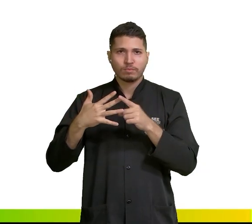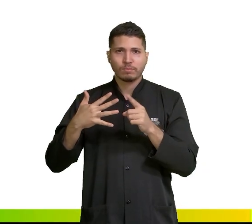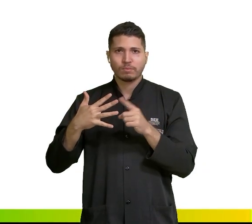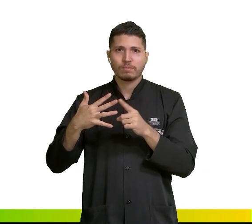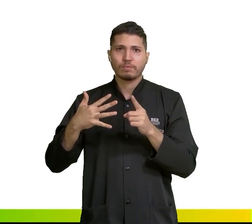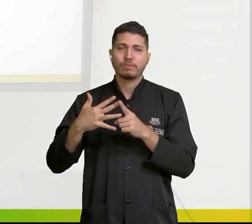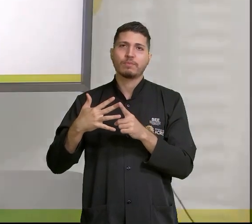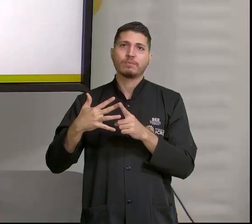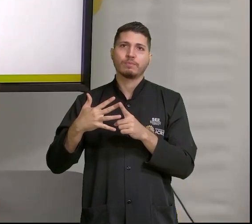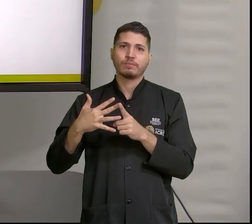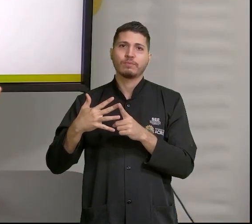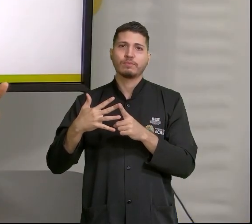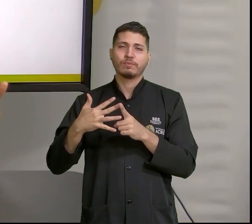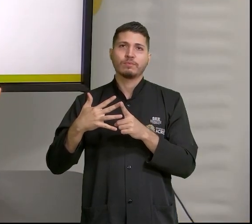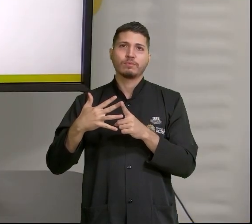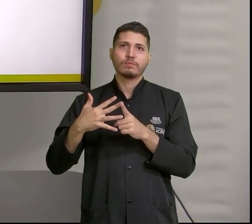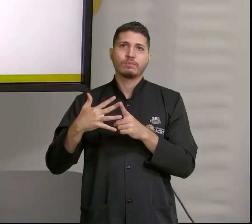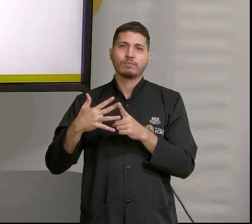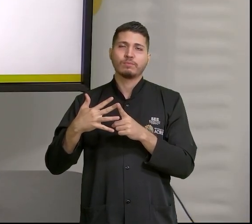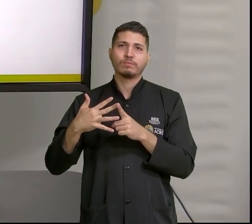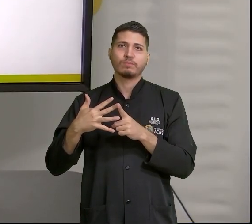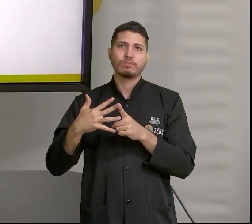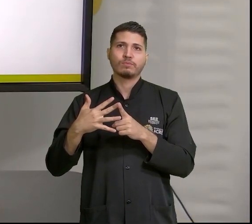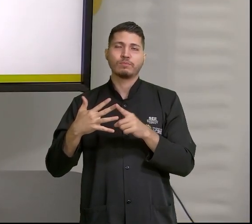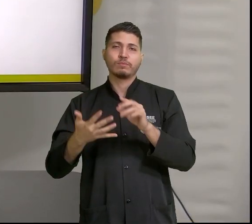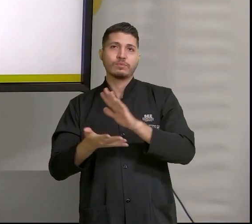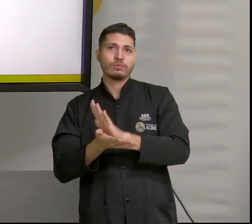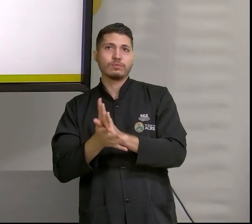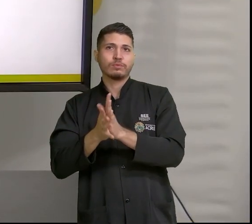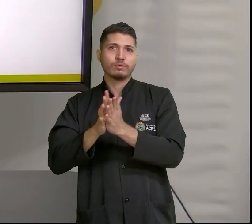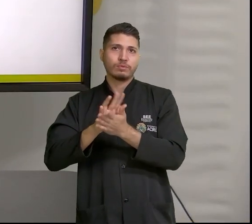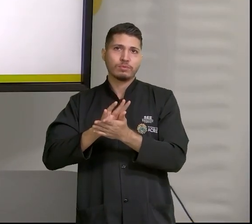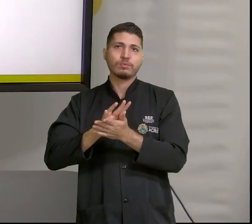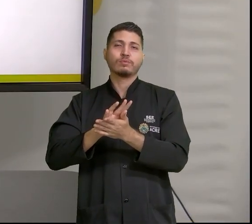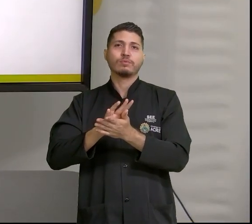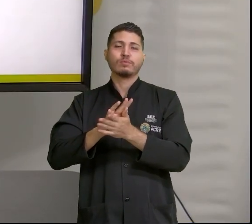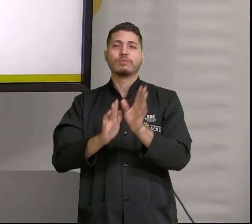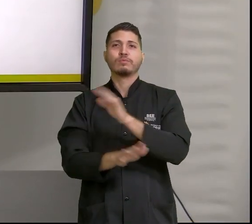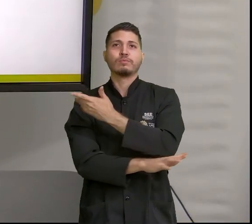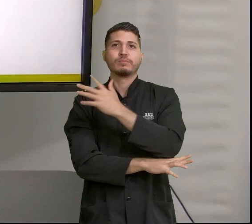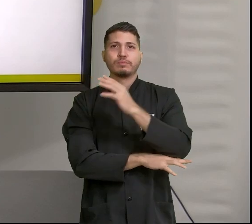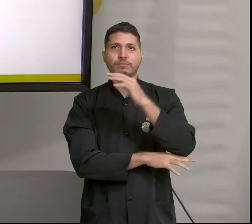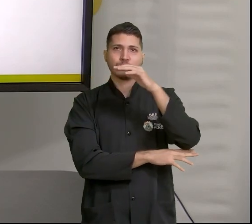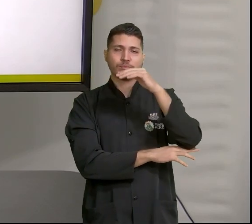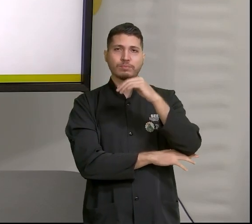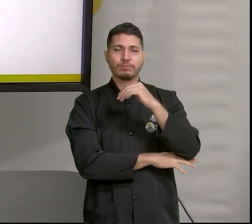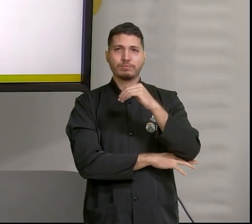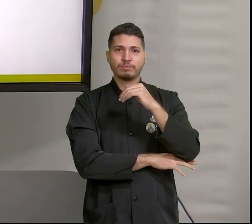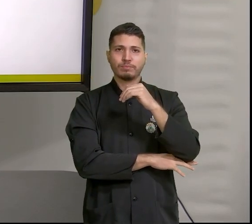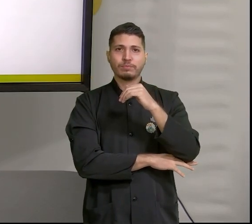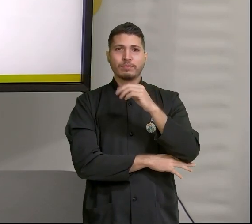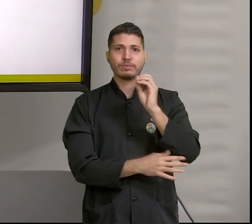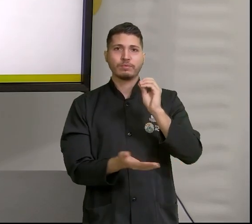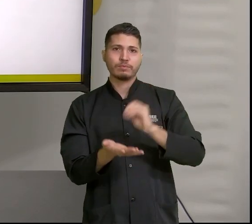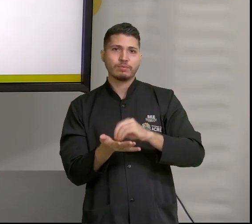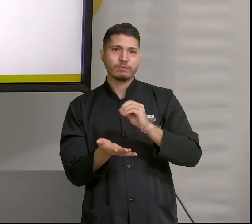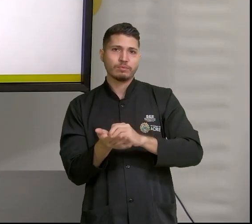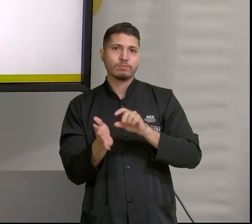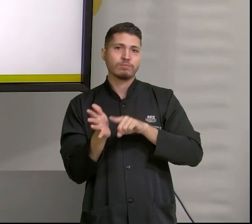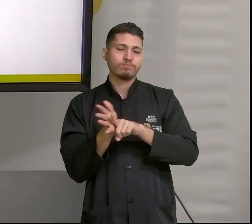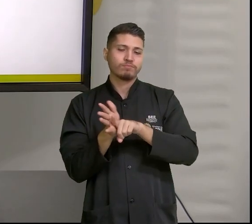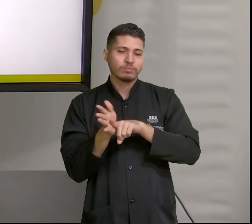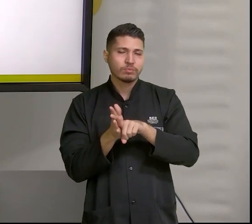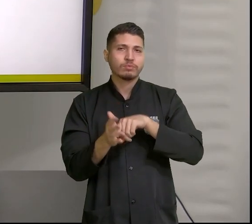que causa aí a degradação dos recursos naturais é a falta de fiscalização. Então é necessário